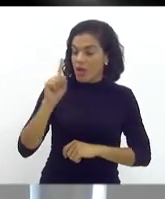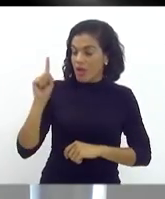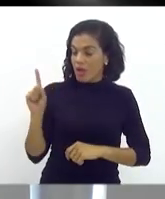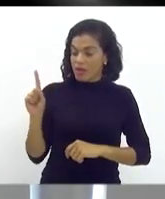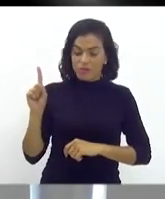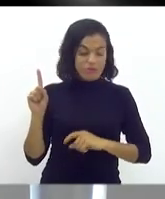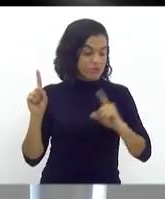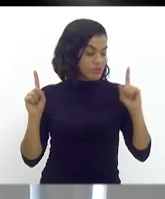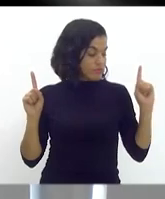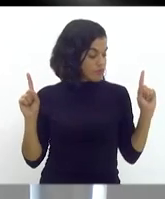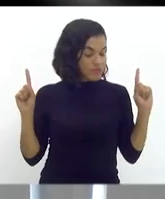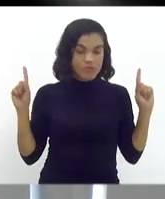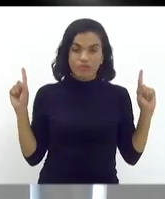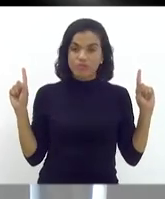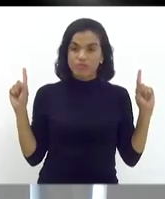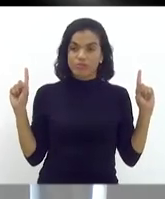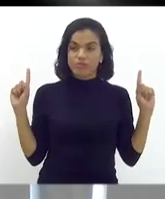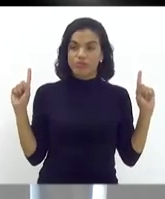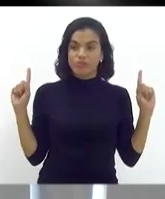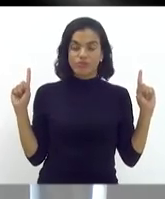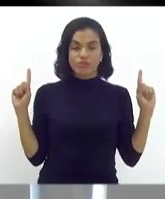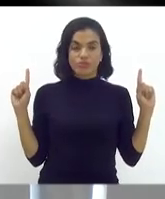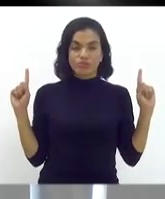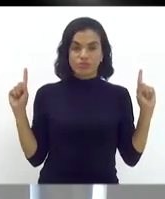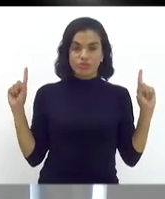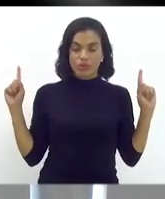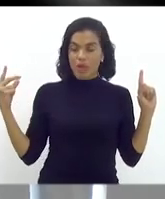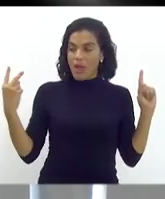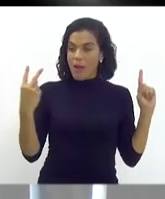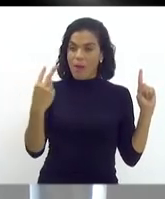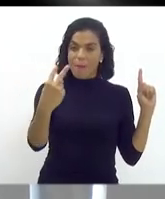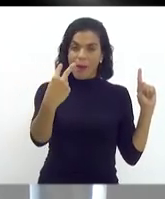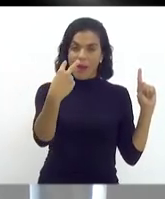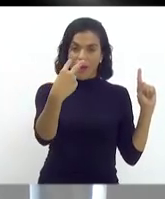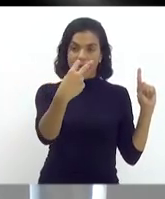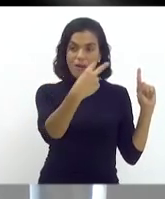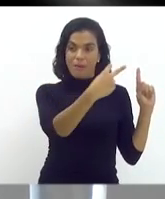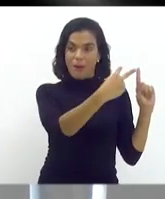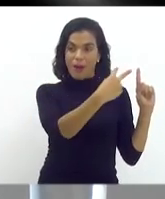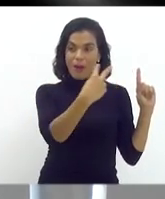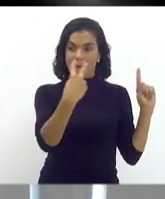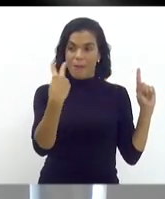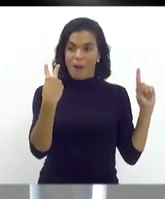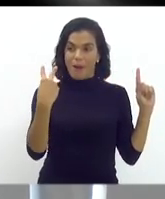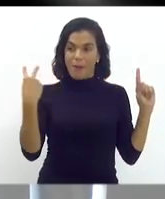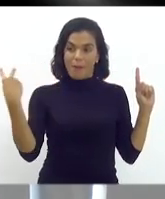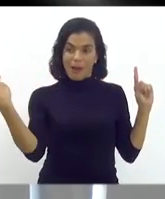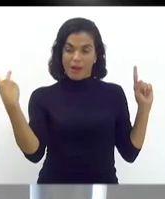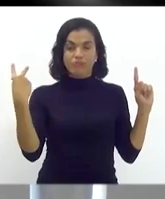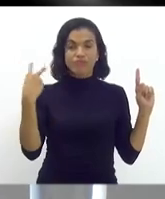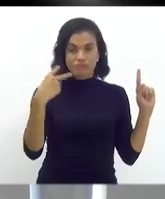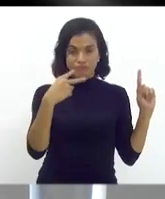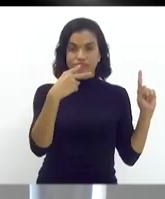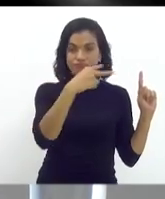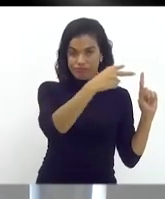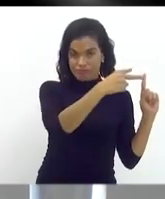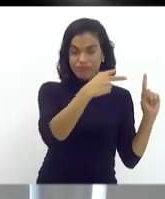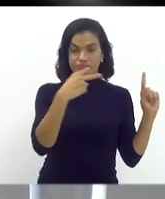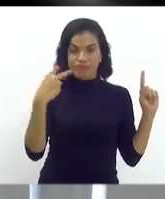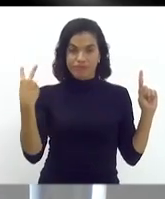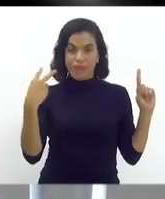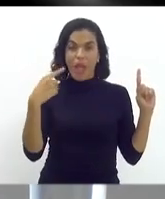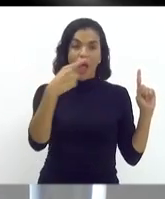lado do reconhecimento de outras que com ela tiveram Qualquer semelhança cuidando se quem tiver de fazer o reconhecimento